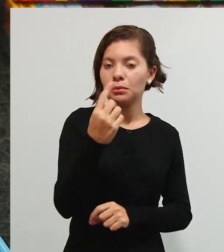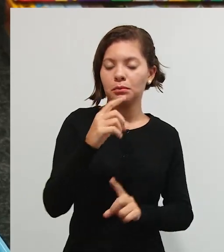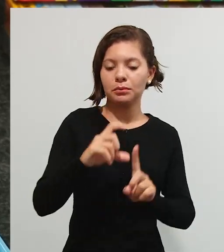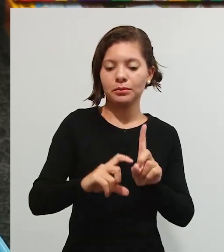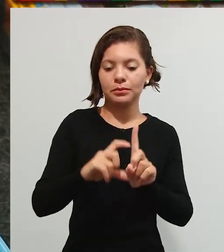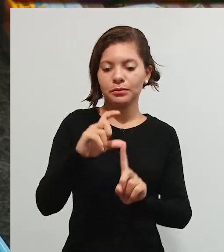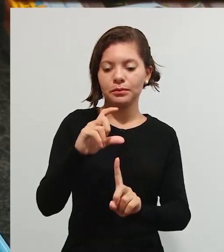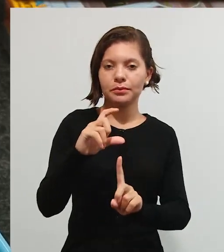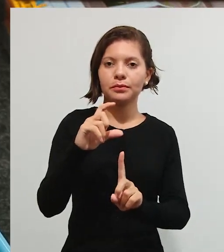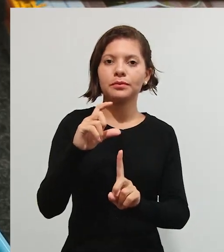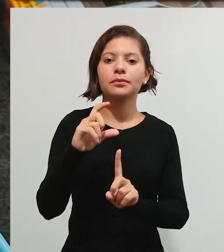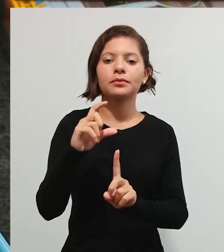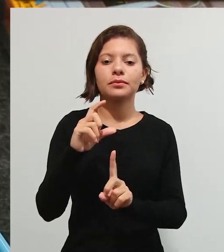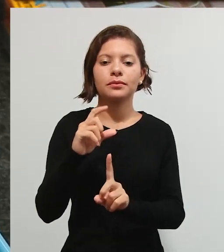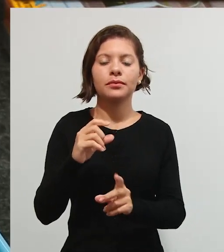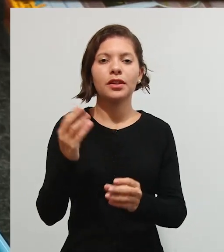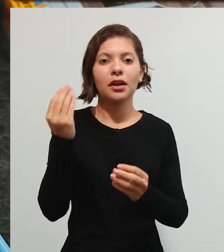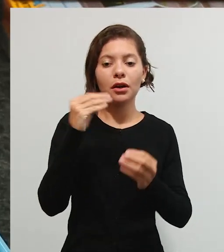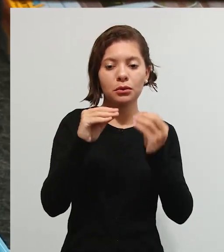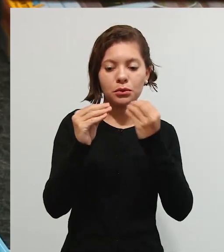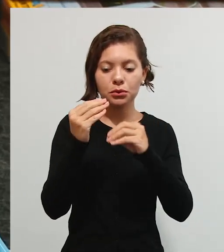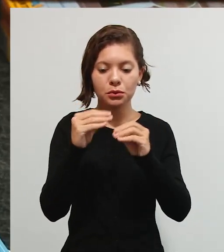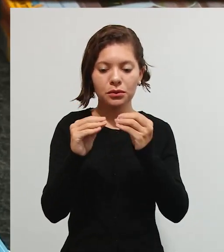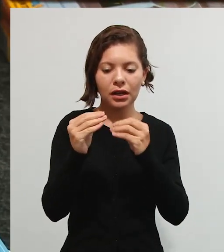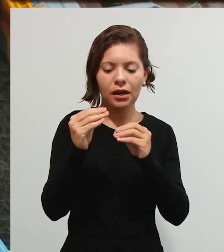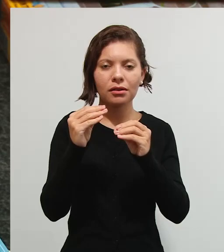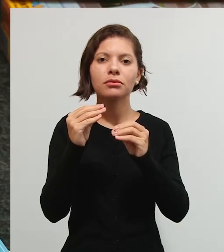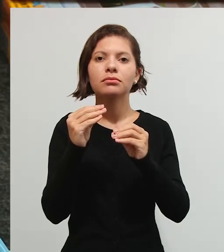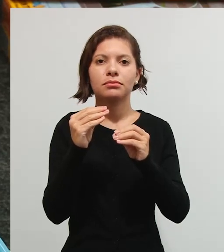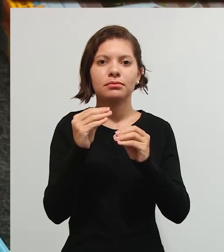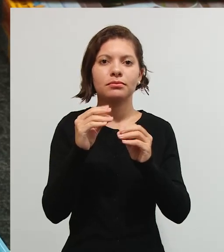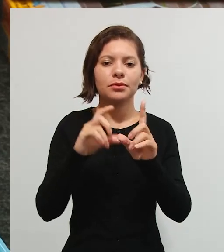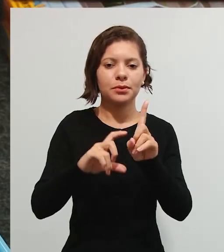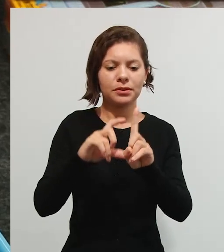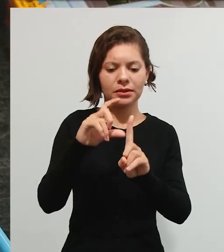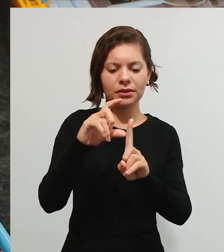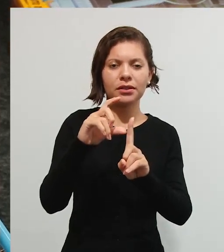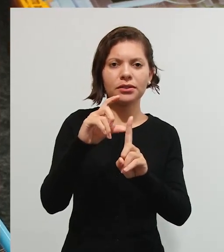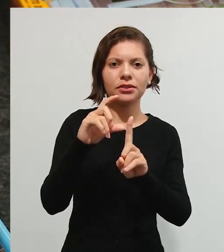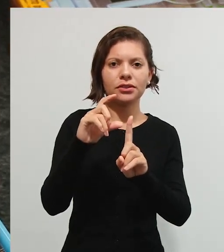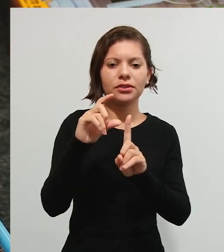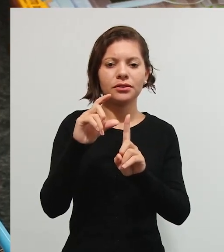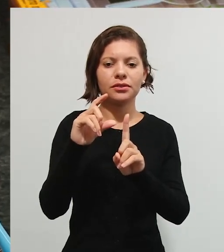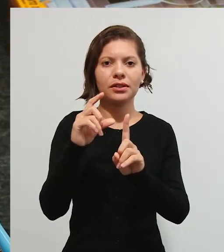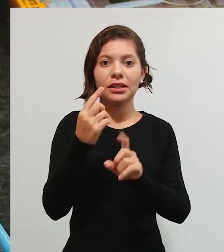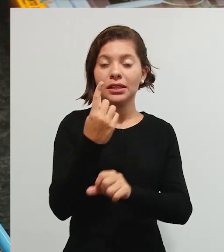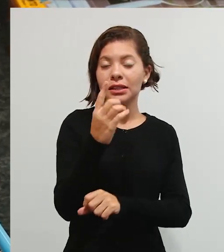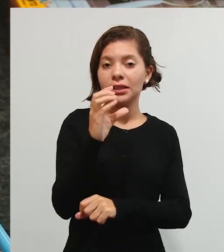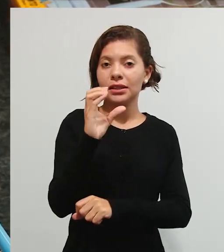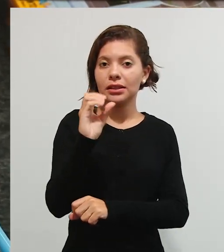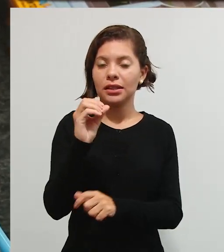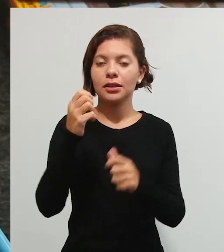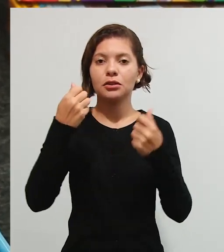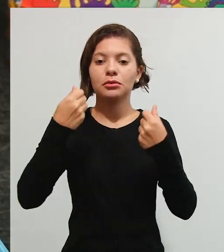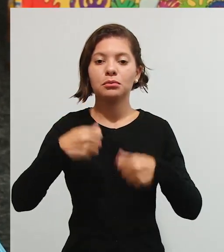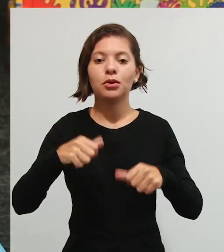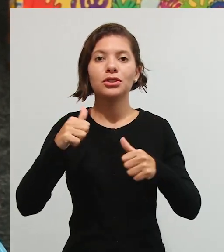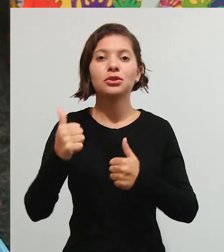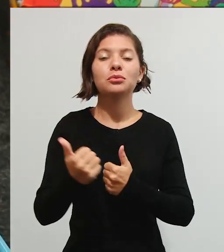unidade e que, ao juntar essas unidades em um bloco de 10, eu